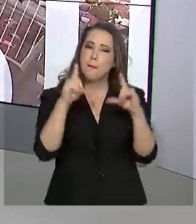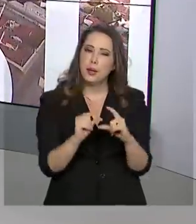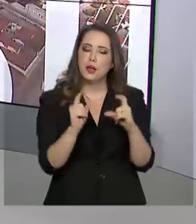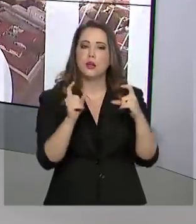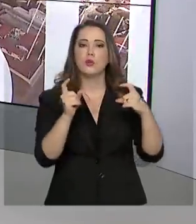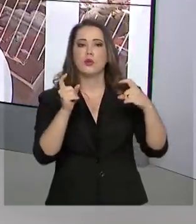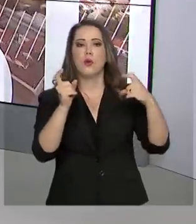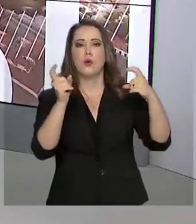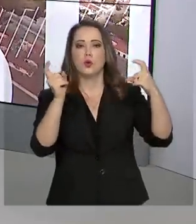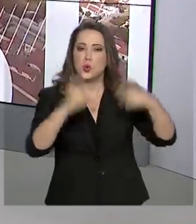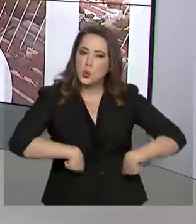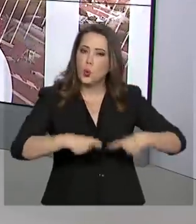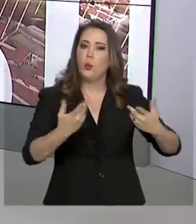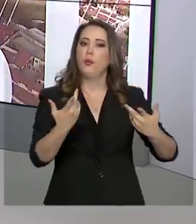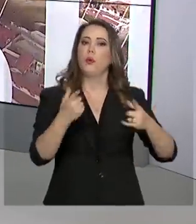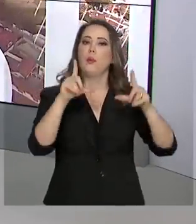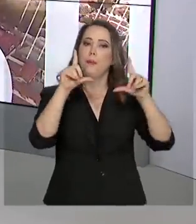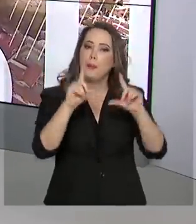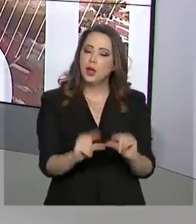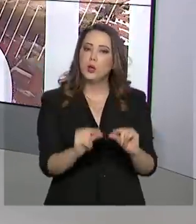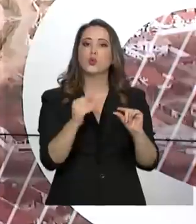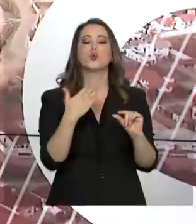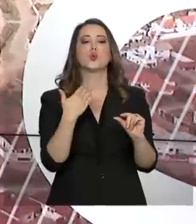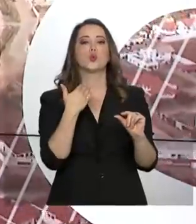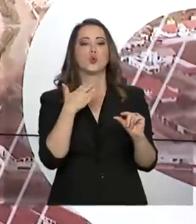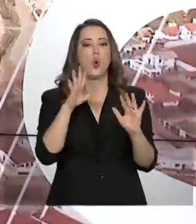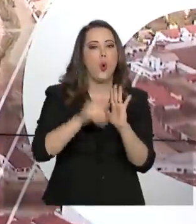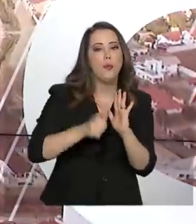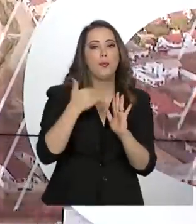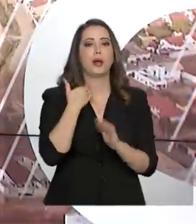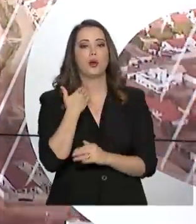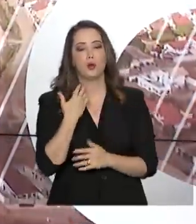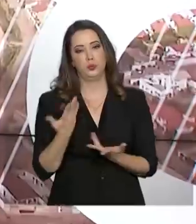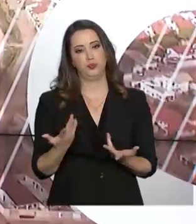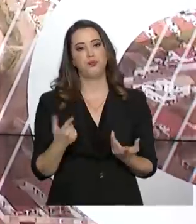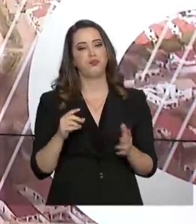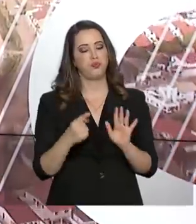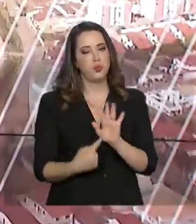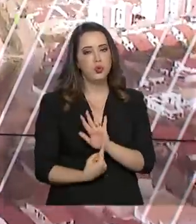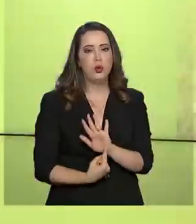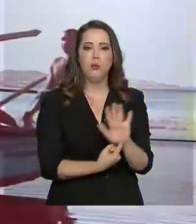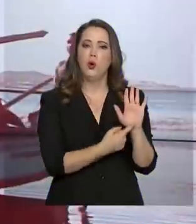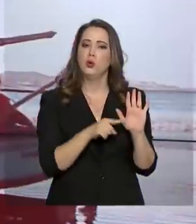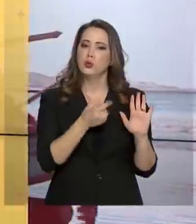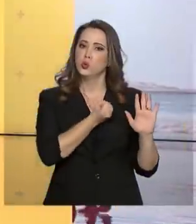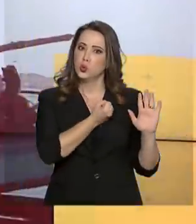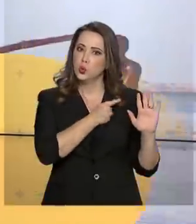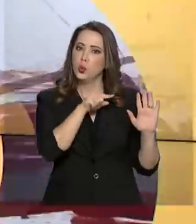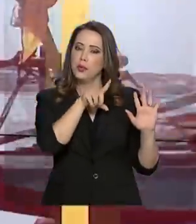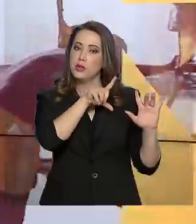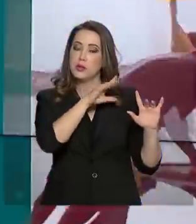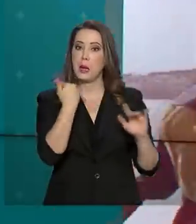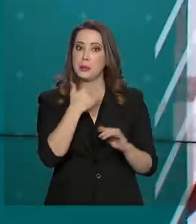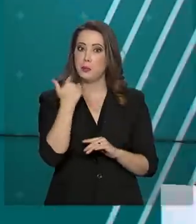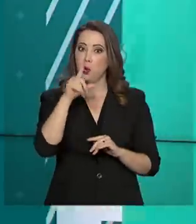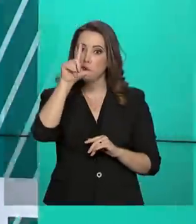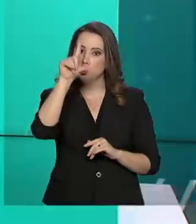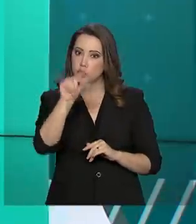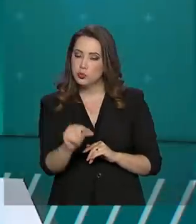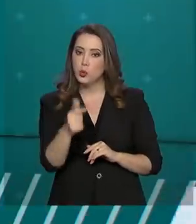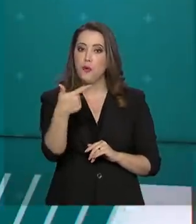estupros furtos e roubos a bancos os dados revelam que o número de homicídios foi o que teve a maior queda